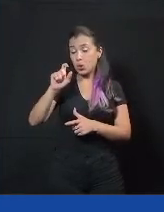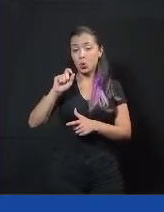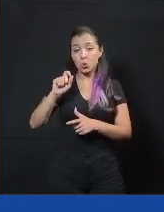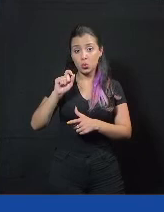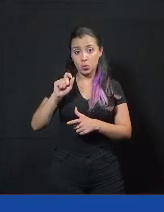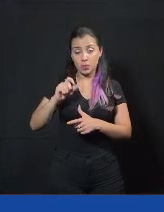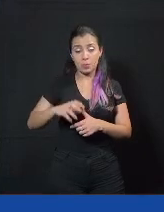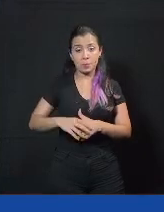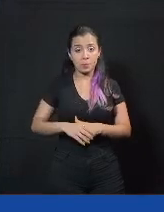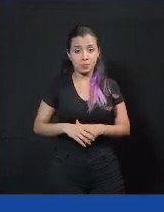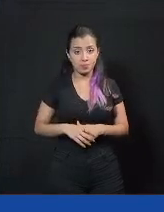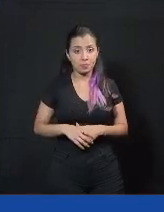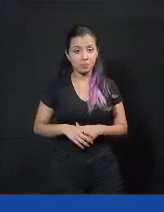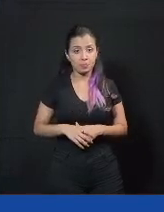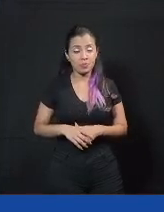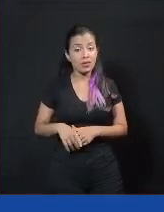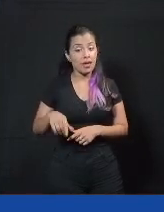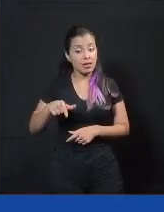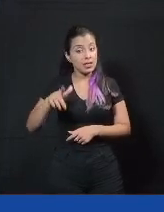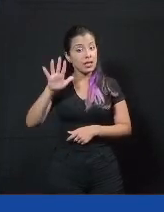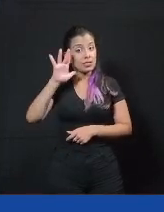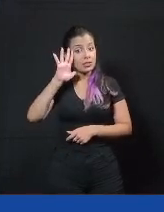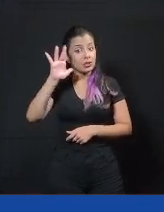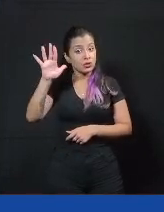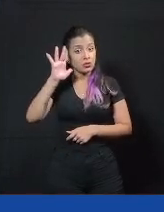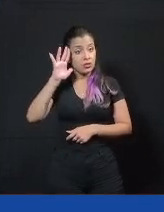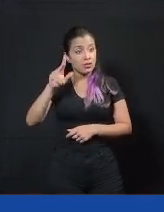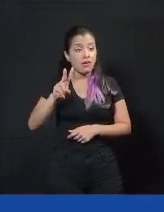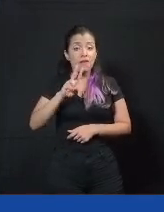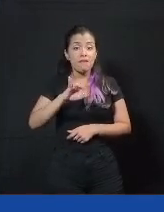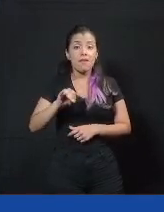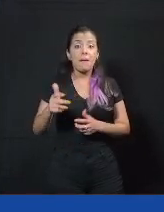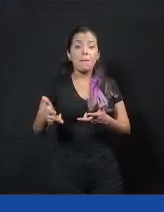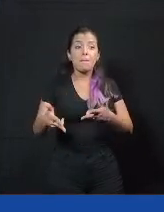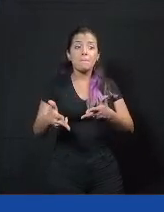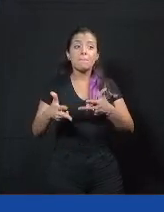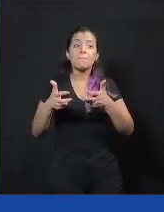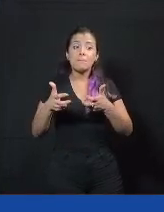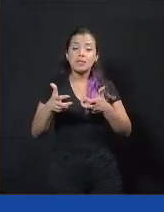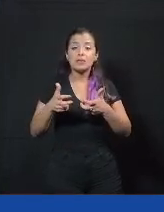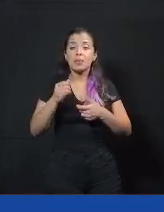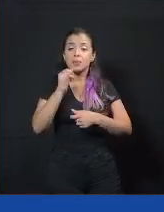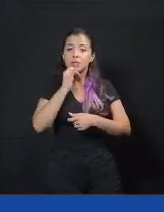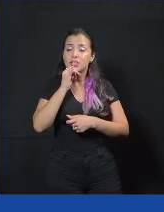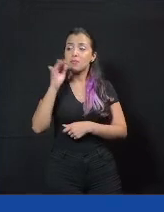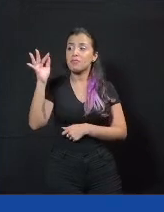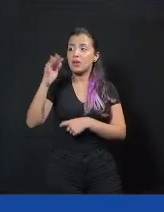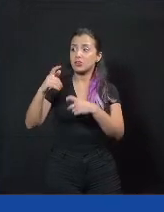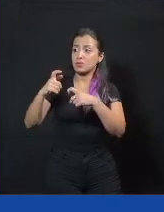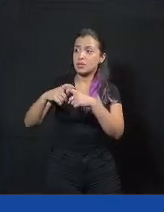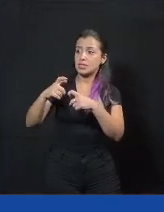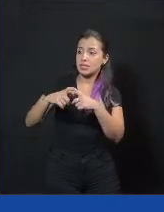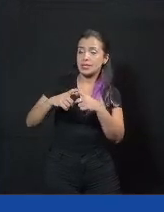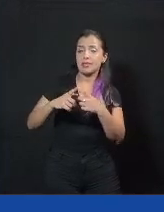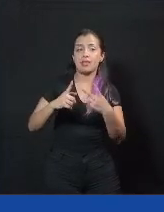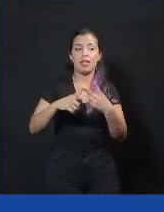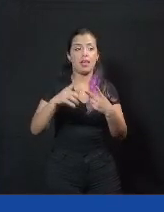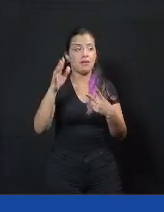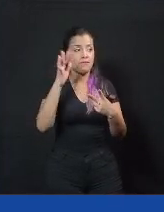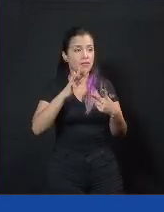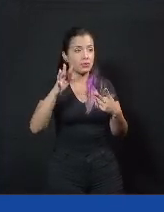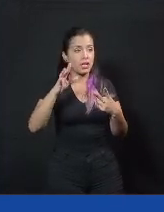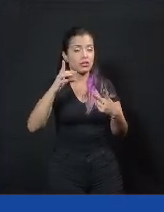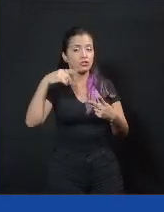disseminação dessas teorias, a gente vai olhar para as faculdades de medicina, para as escolas de direito, para as escolas de